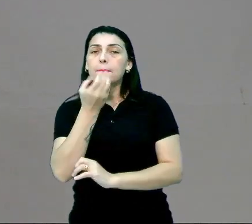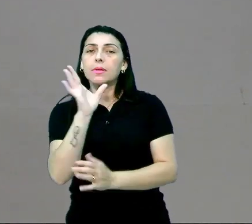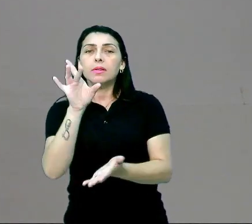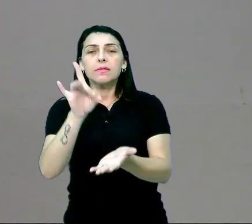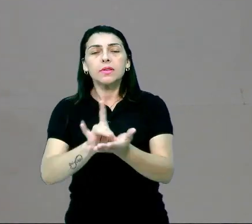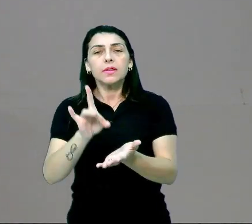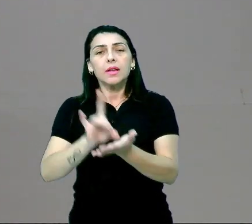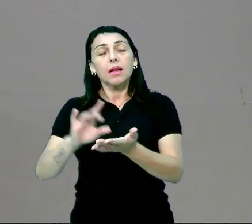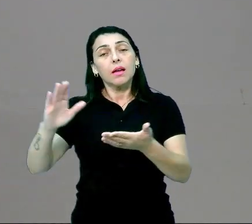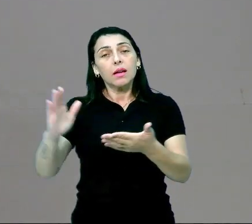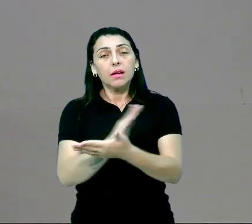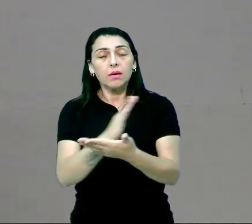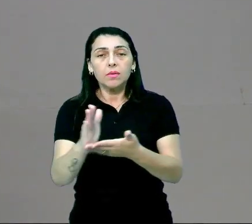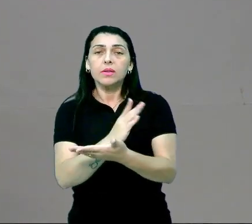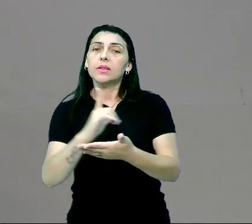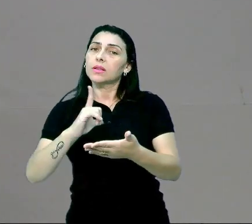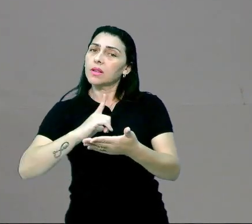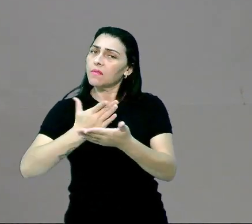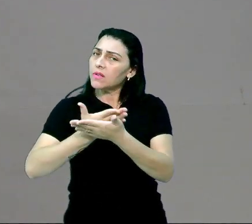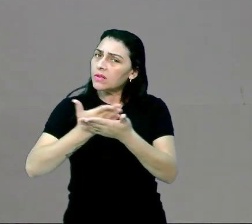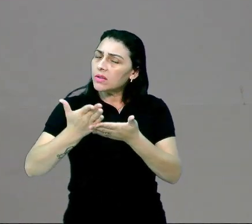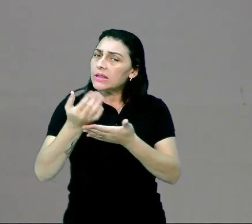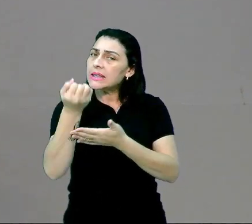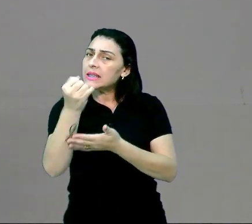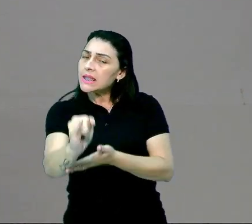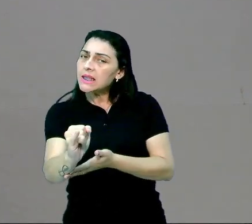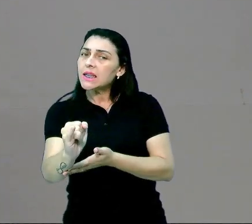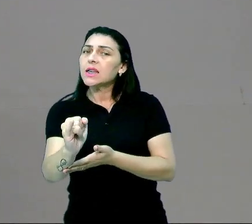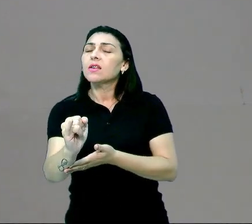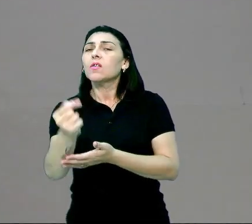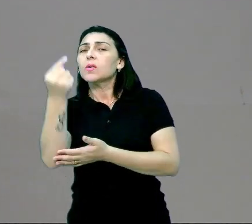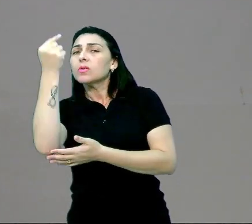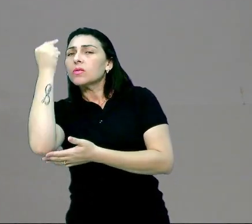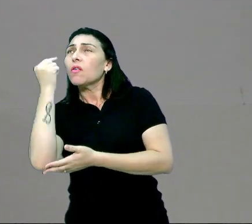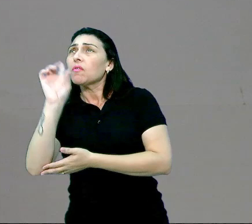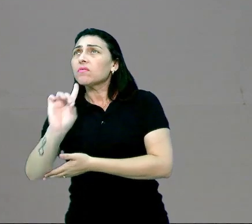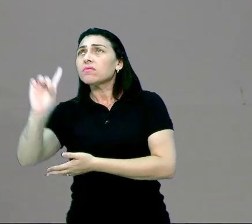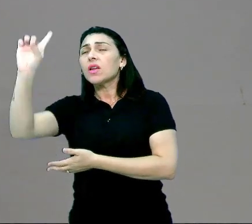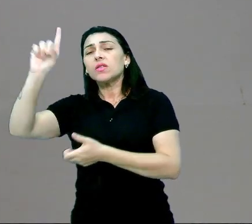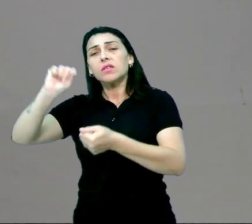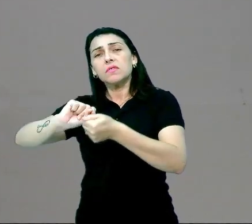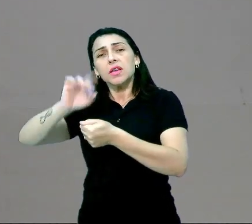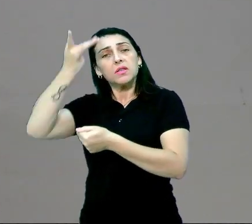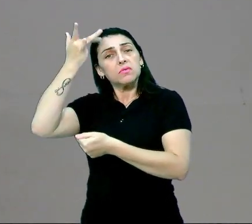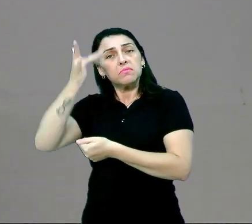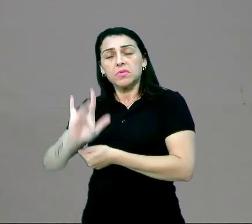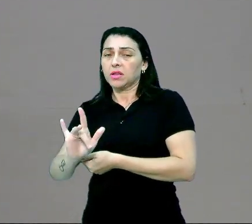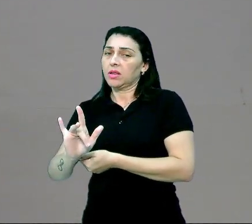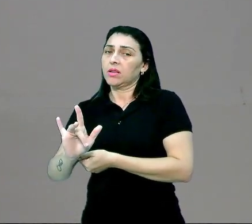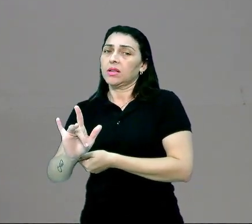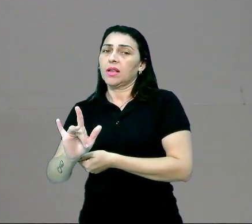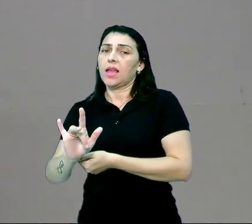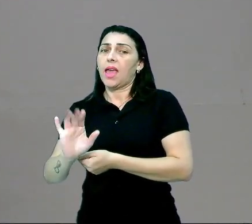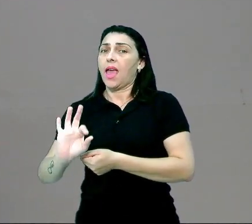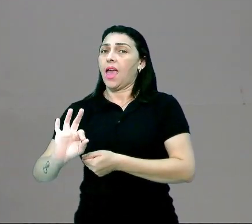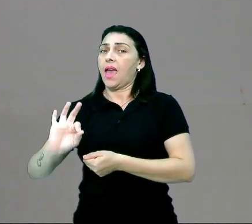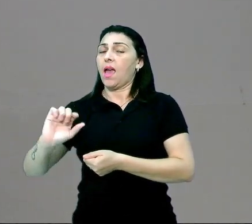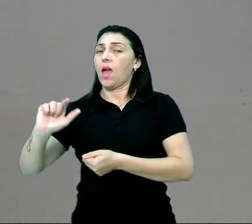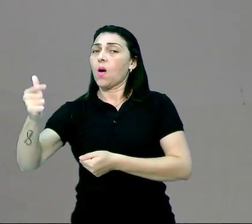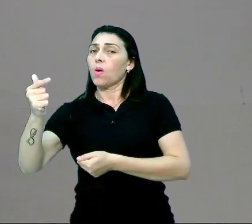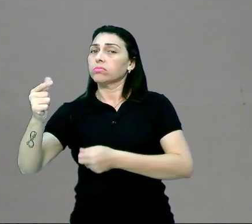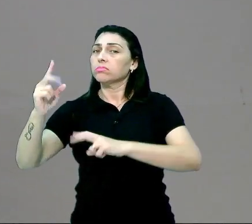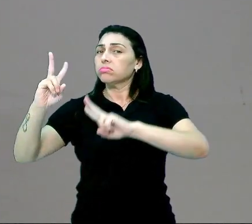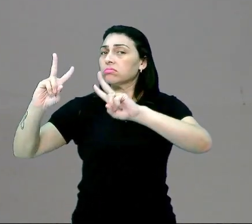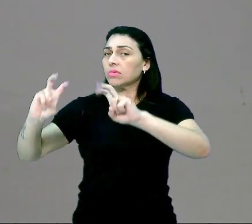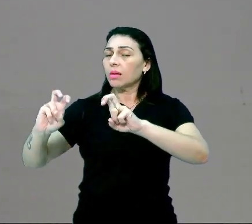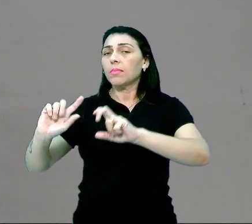verdade, alguma coisa teve início. Se foi um ser supremo que criou, se não foi, isso aí é outra coisa, é outra discussão.